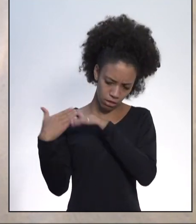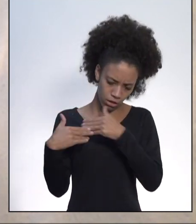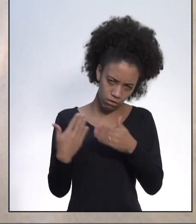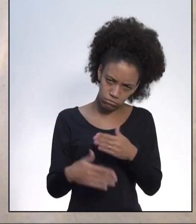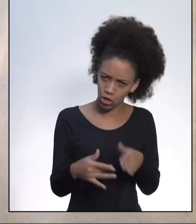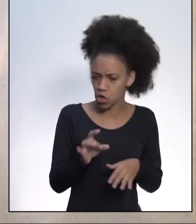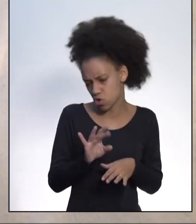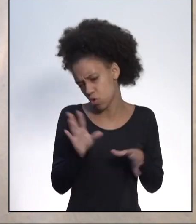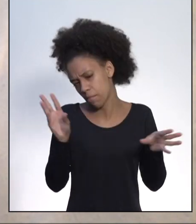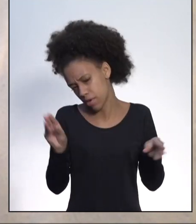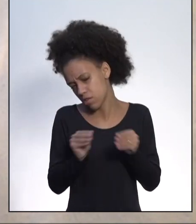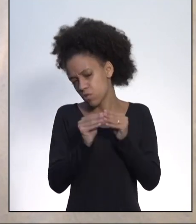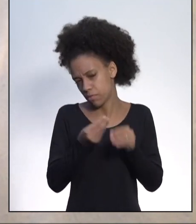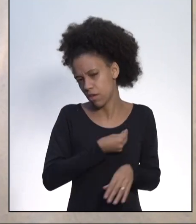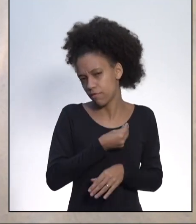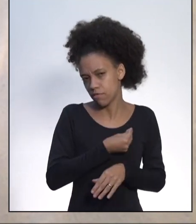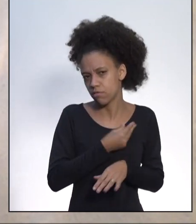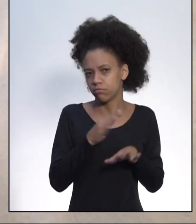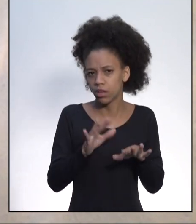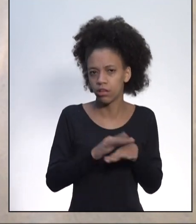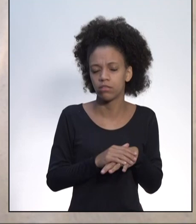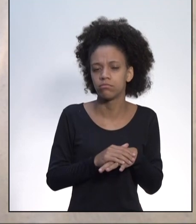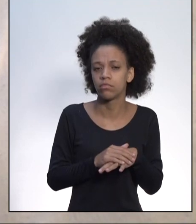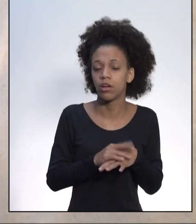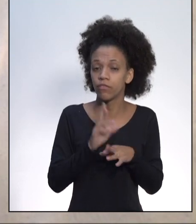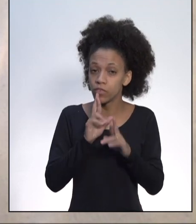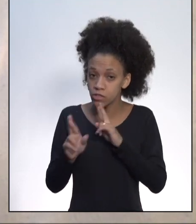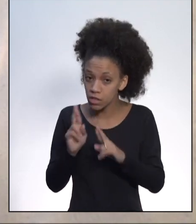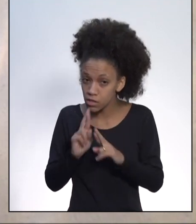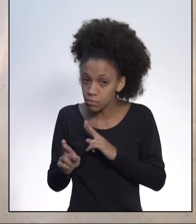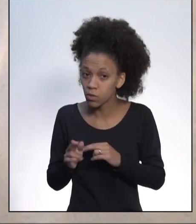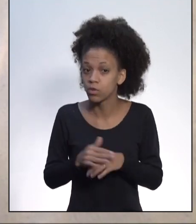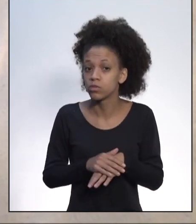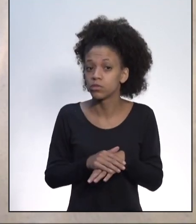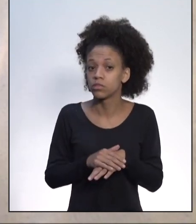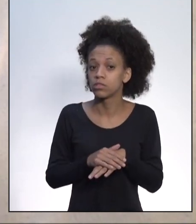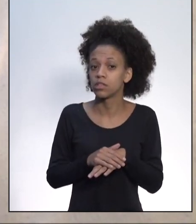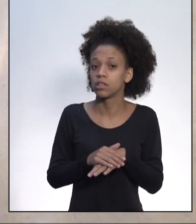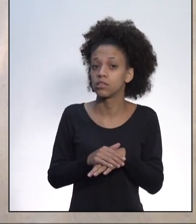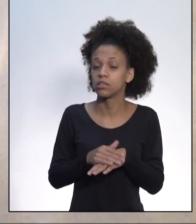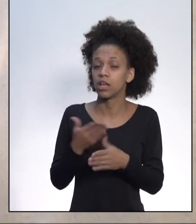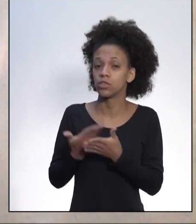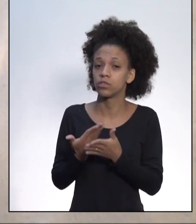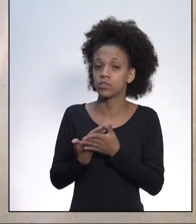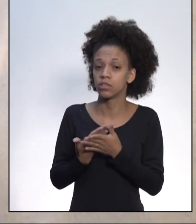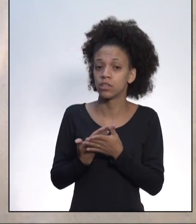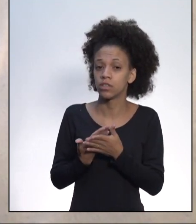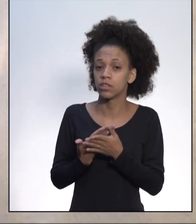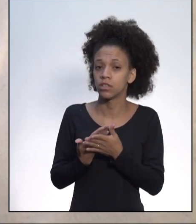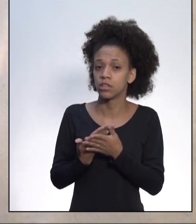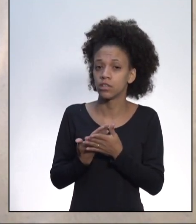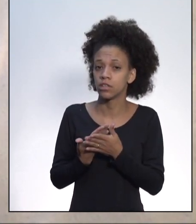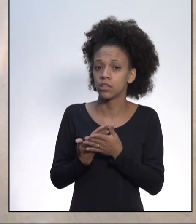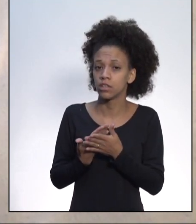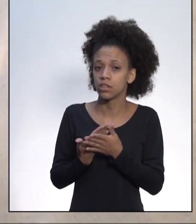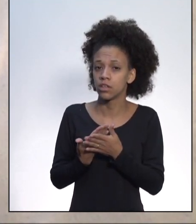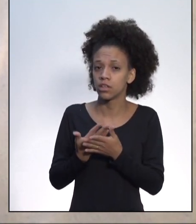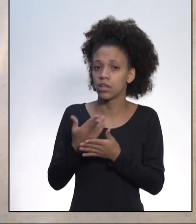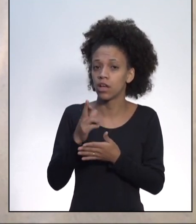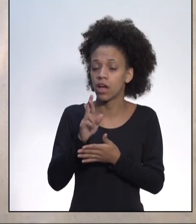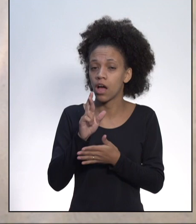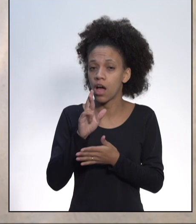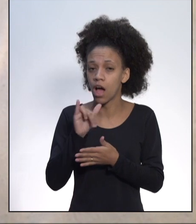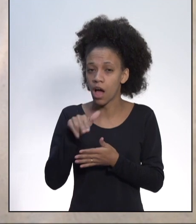para falar um pouquinho, eu vou responder já a pergunta da estudante do estudante